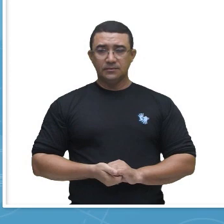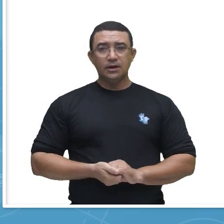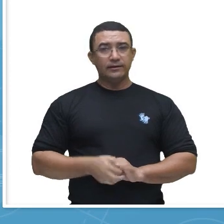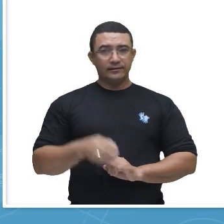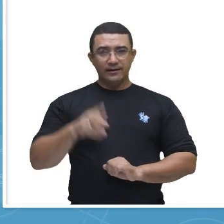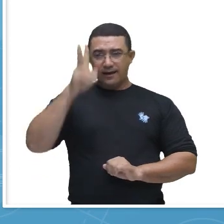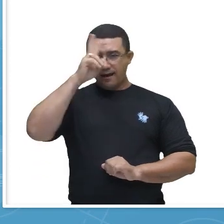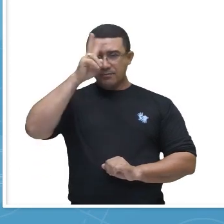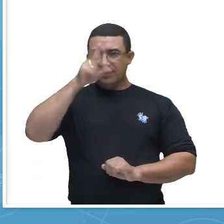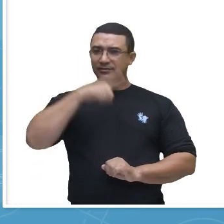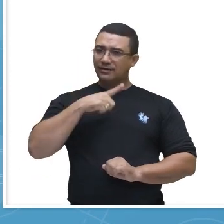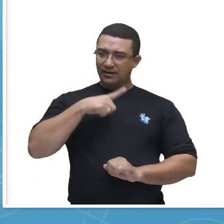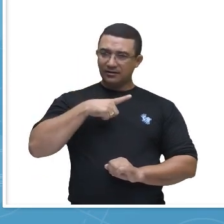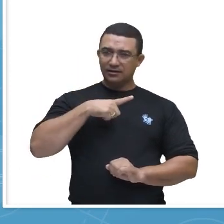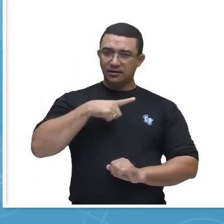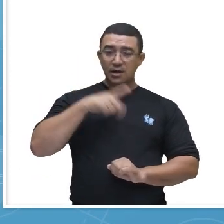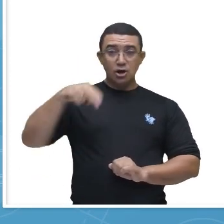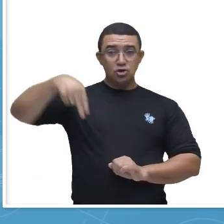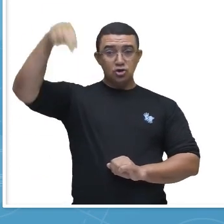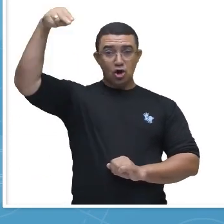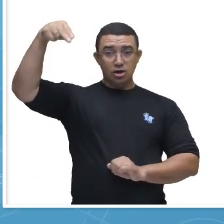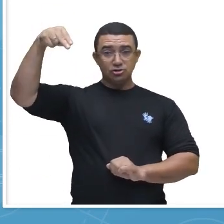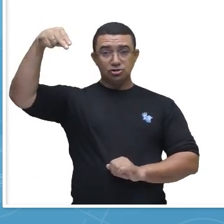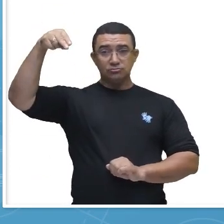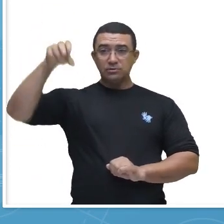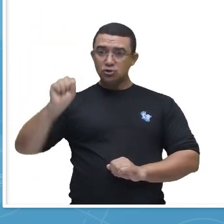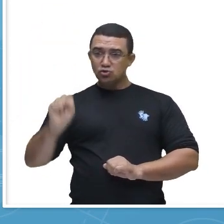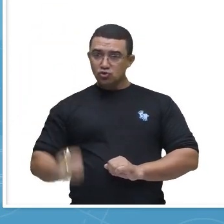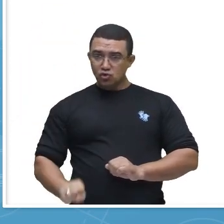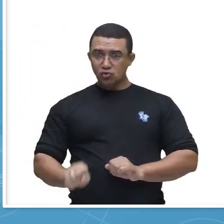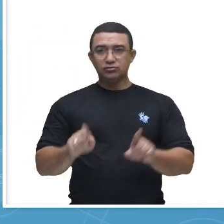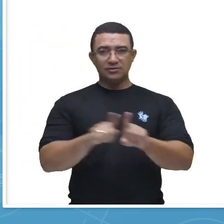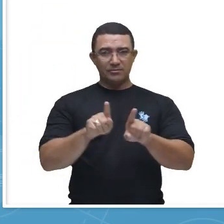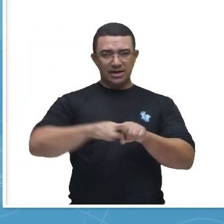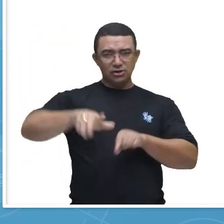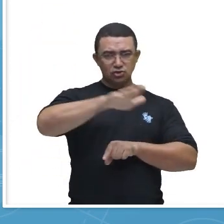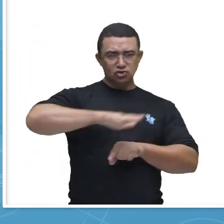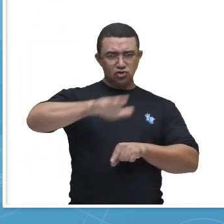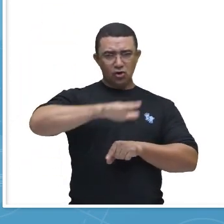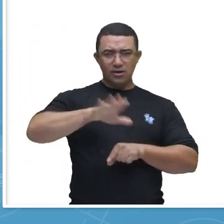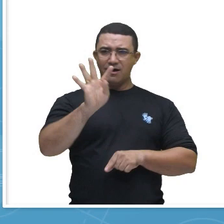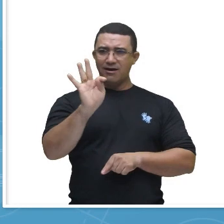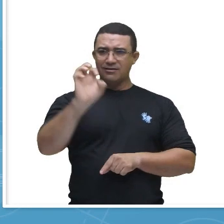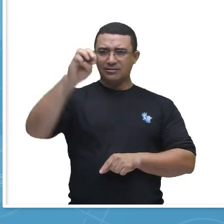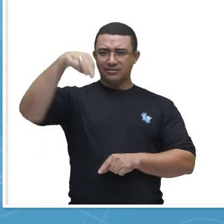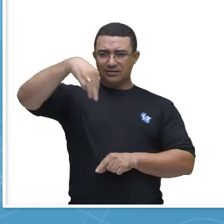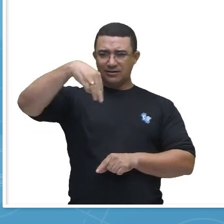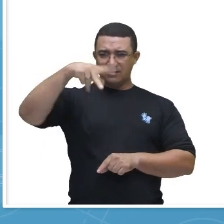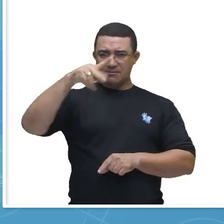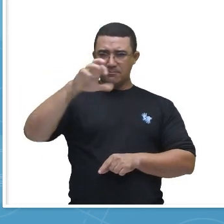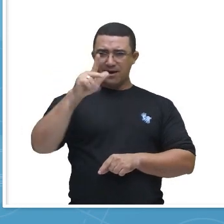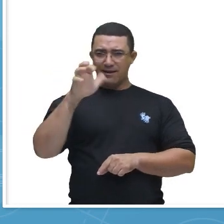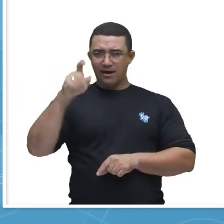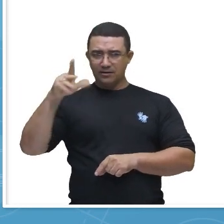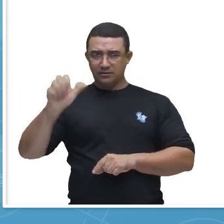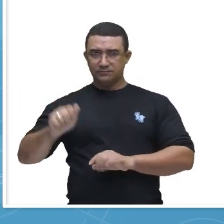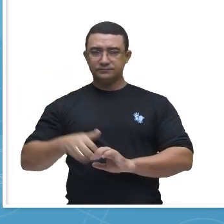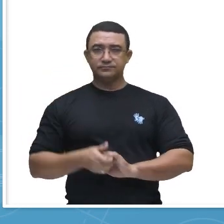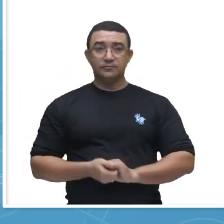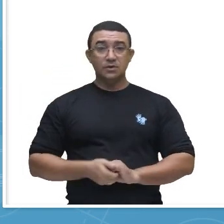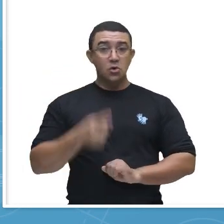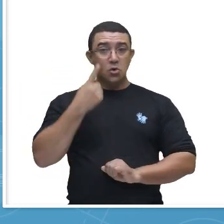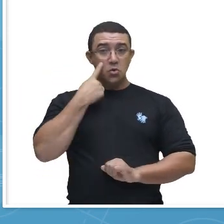norte e a zona temperada sul, tá? Para ficar melhor aqui para vocês entenderem, tá? A gente vai verificar